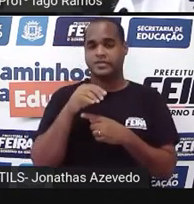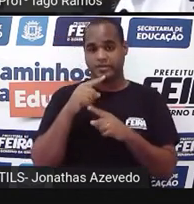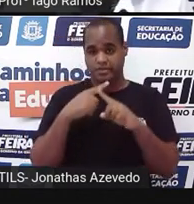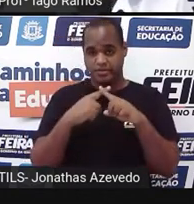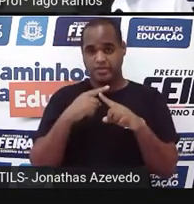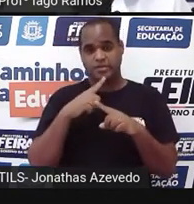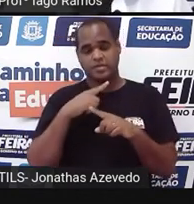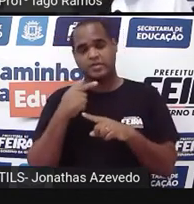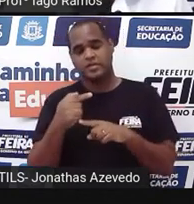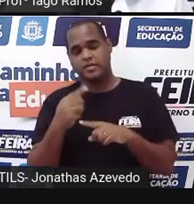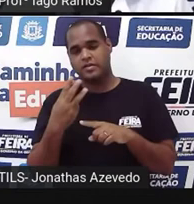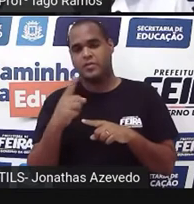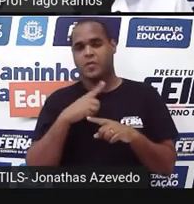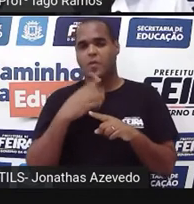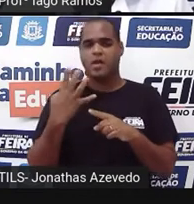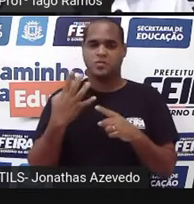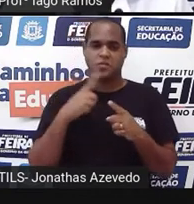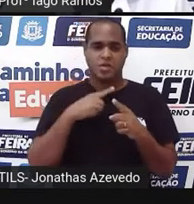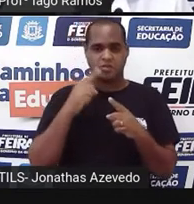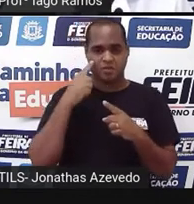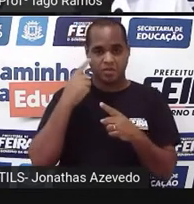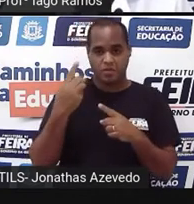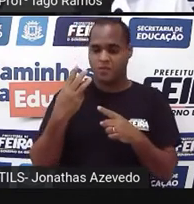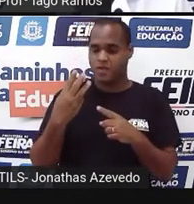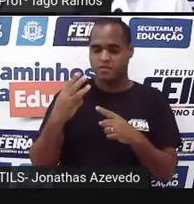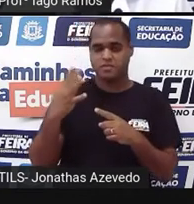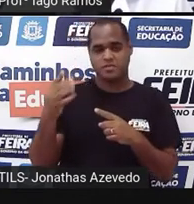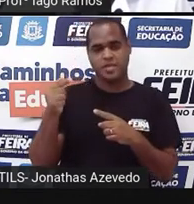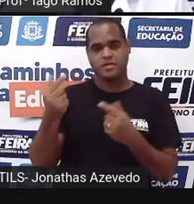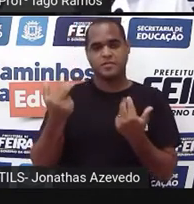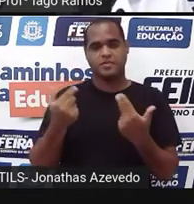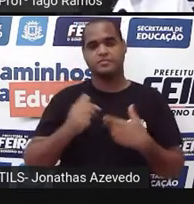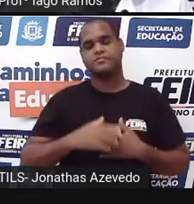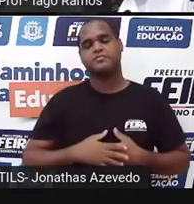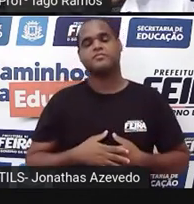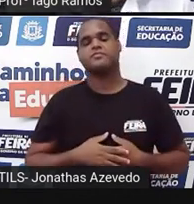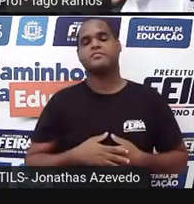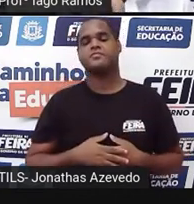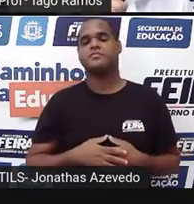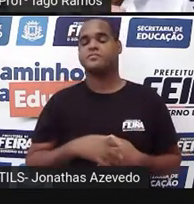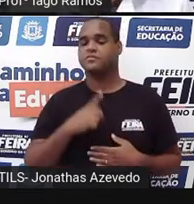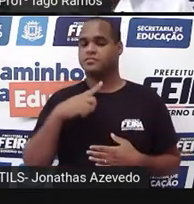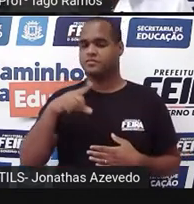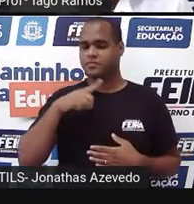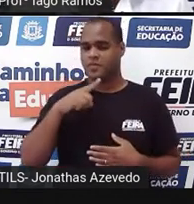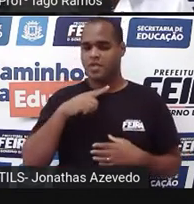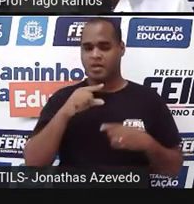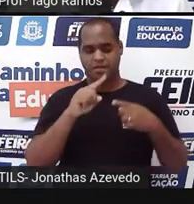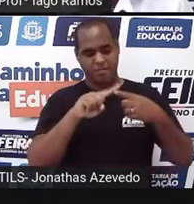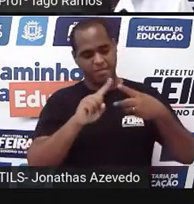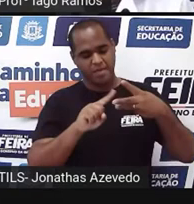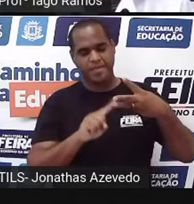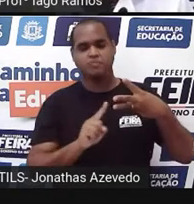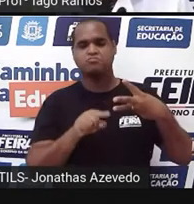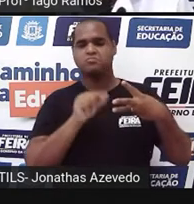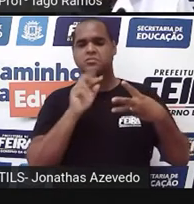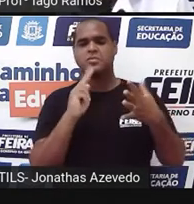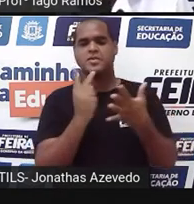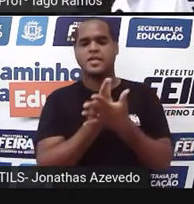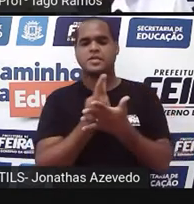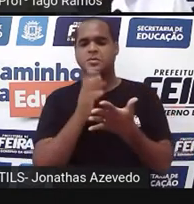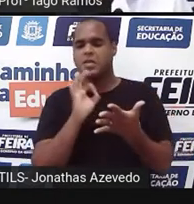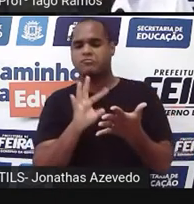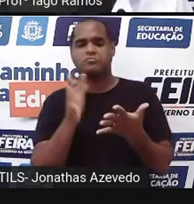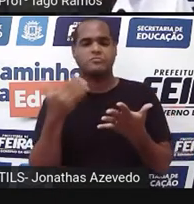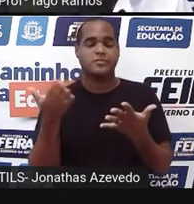43 + 4 = 7 bom mas com a gente descobrir qual desses aí é o correto a gente usa na